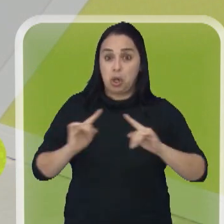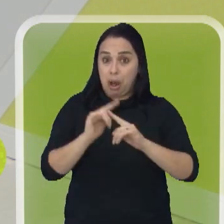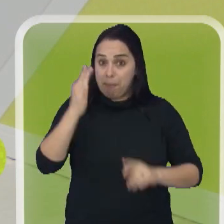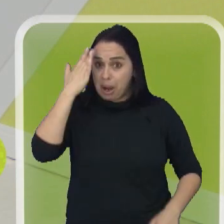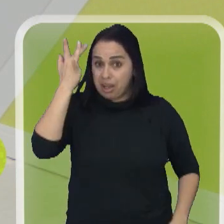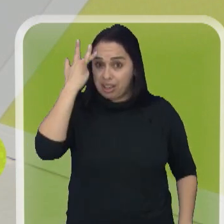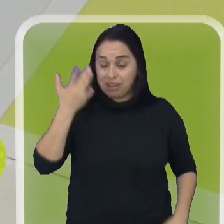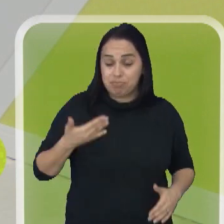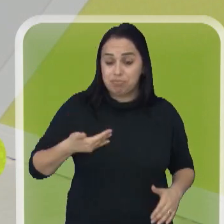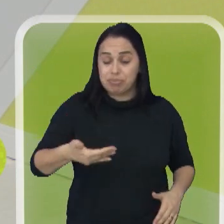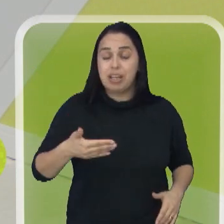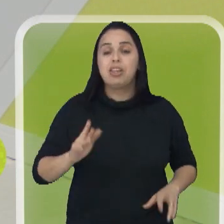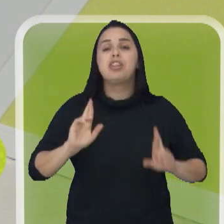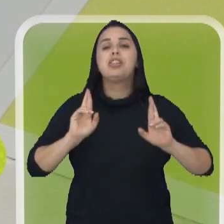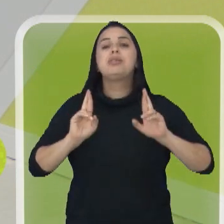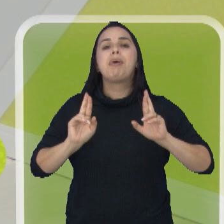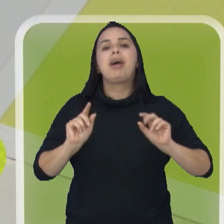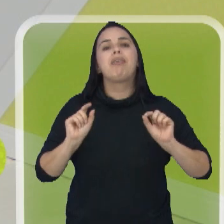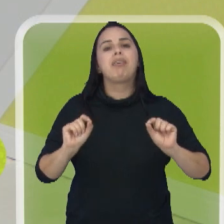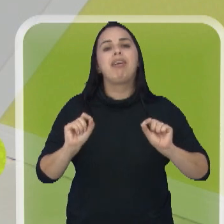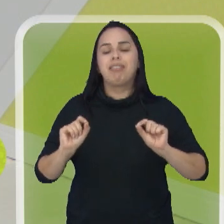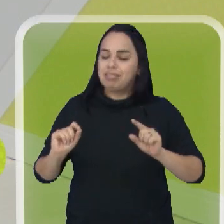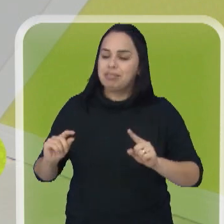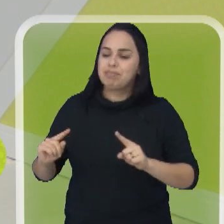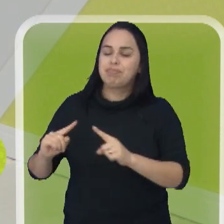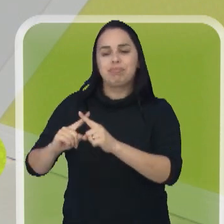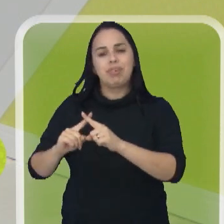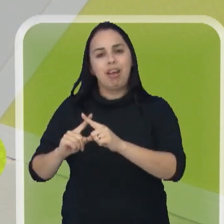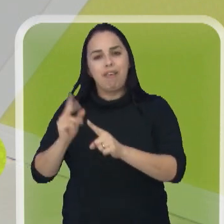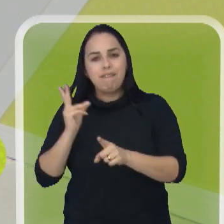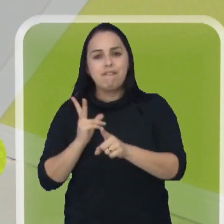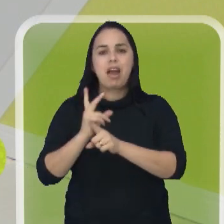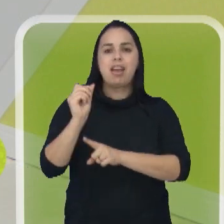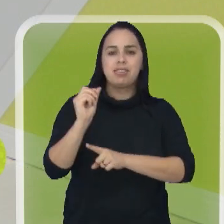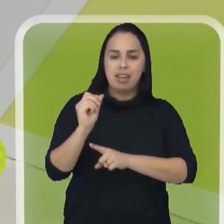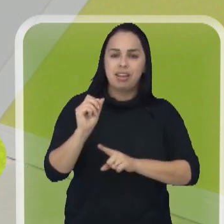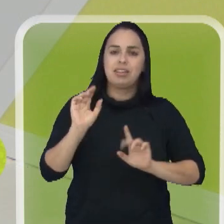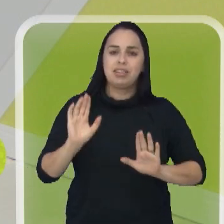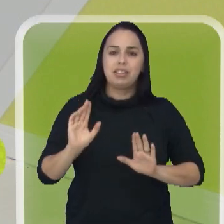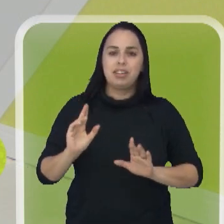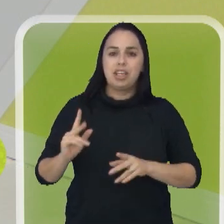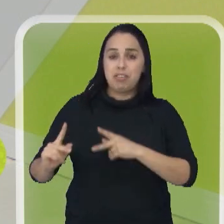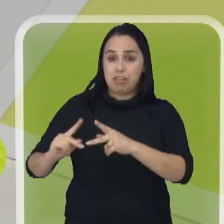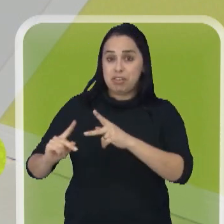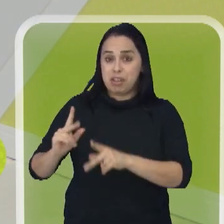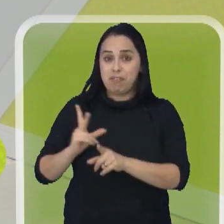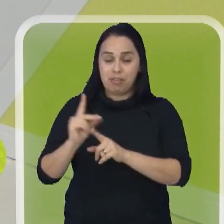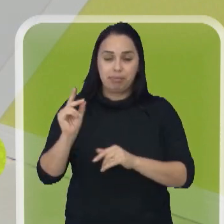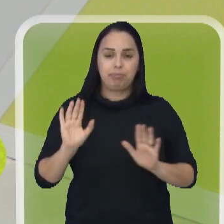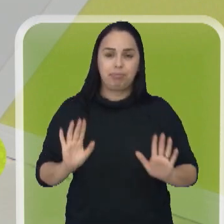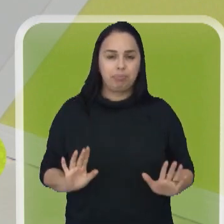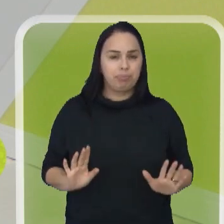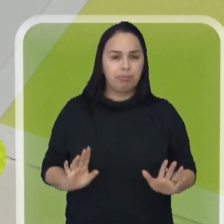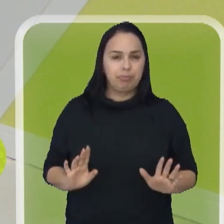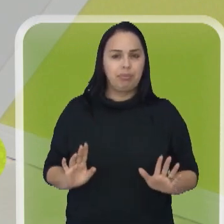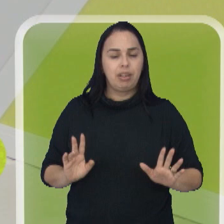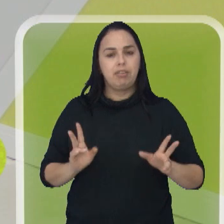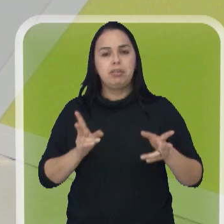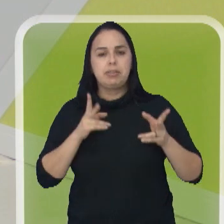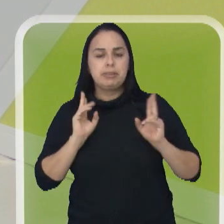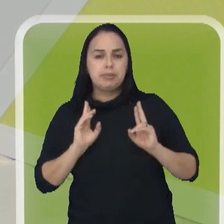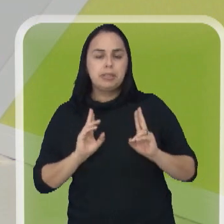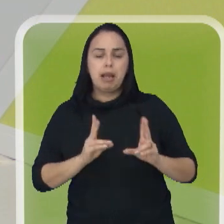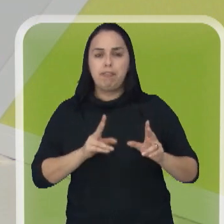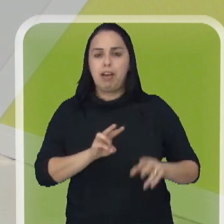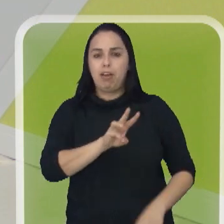gente espera realmente que o São José faça valer o mando de quadra e que consiga uma grande vitória. Mas, Brunão, a gente falou